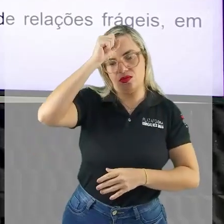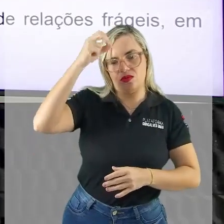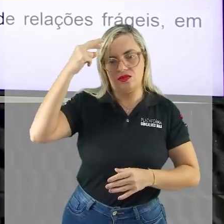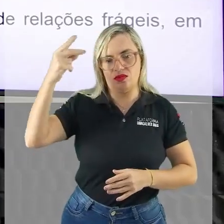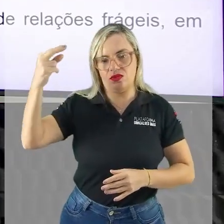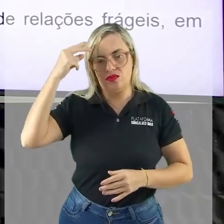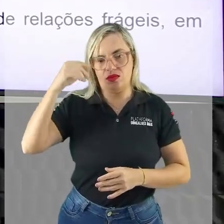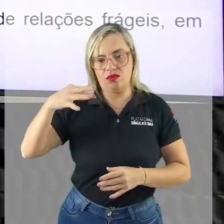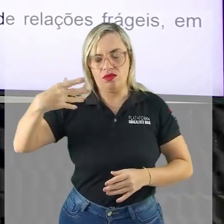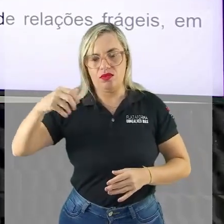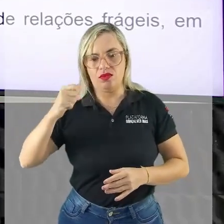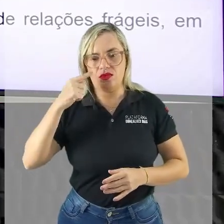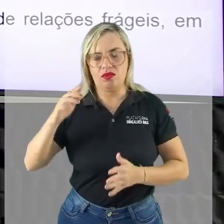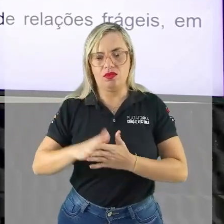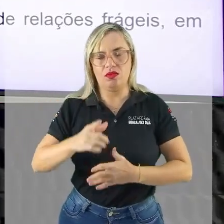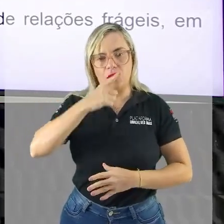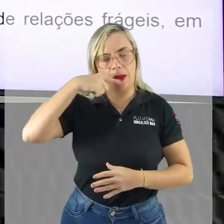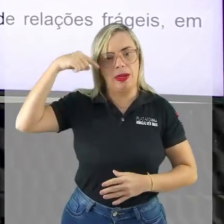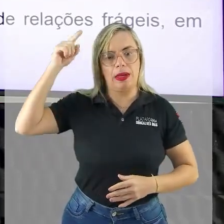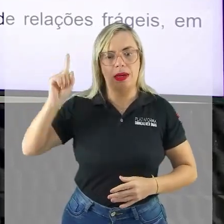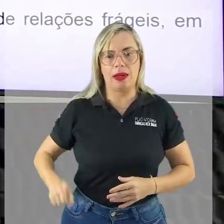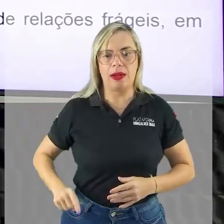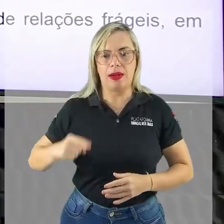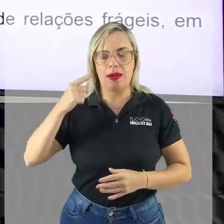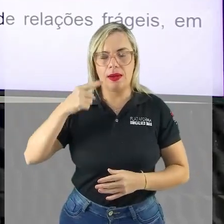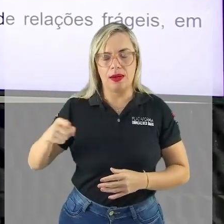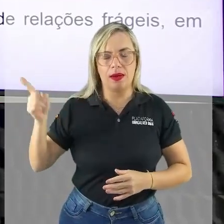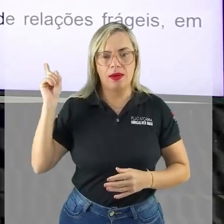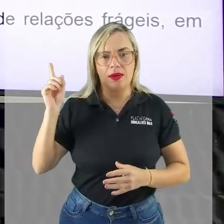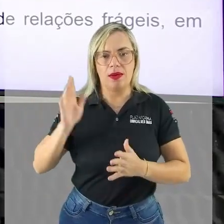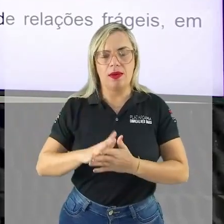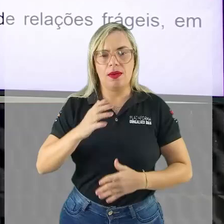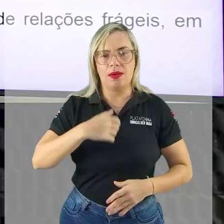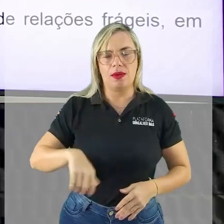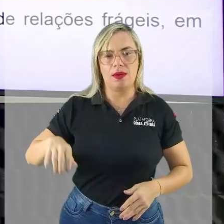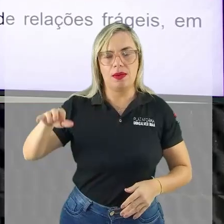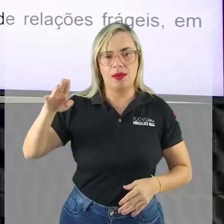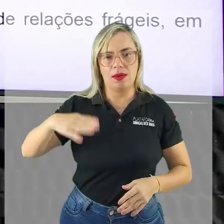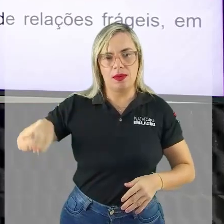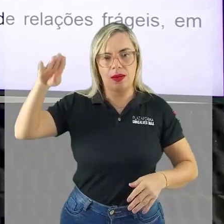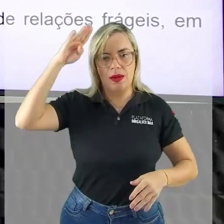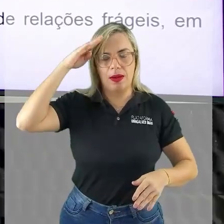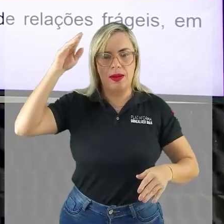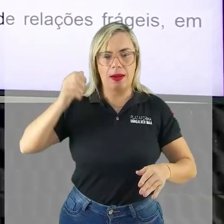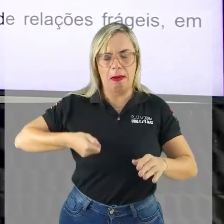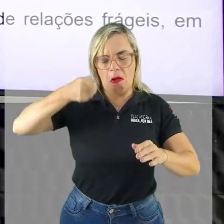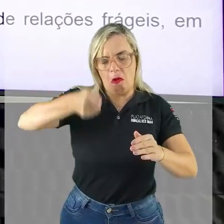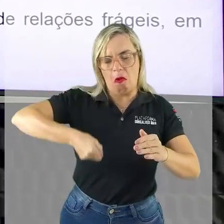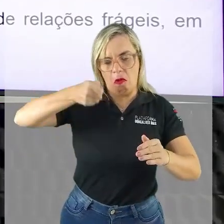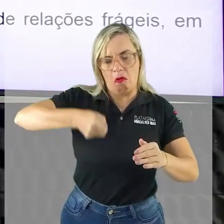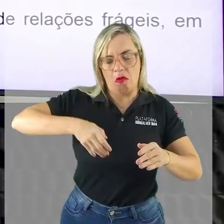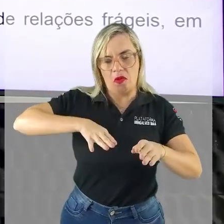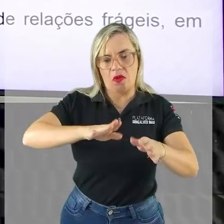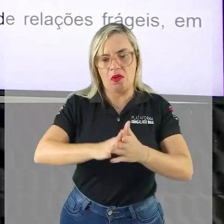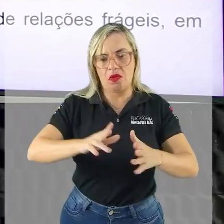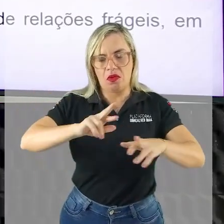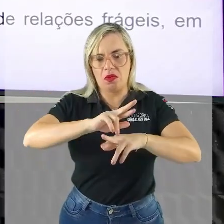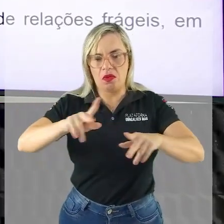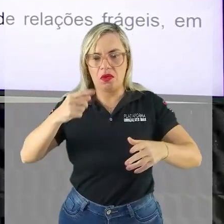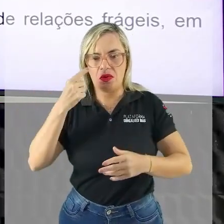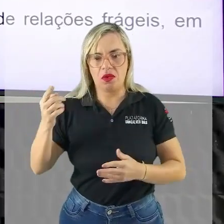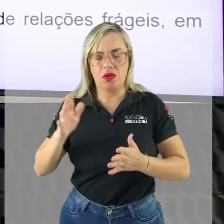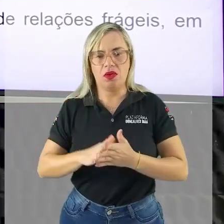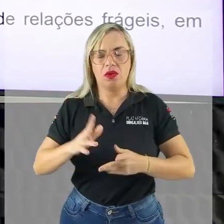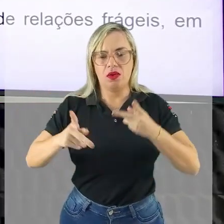inclusive, a eugenia, a questão do patriarcalismo, né? Ditadura, entre outros, tá? Eu sempre cito aqui